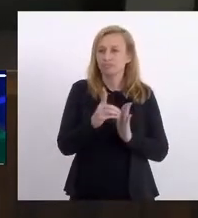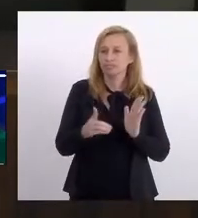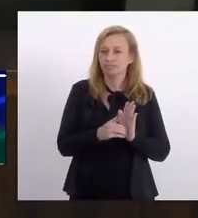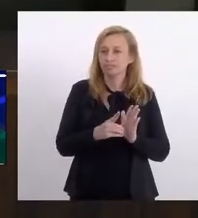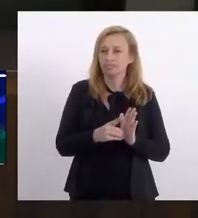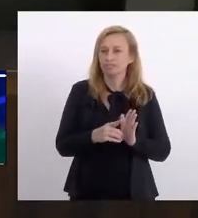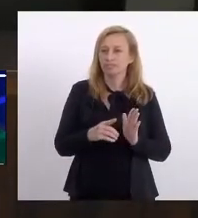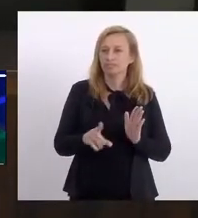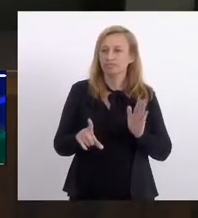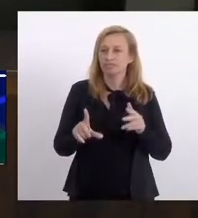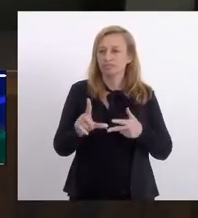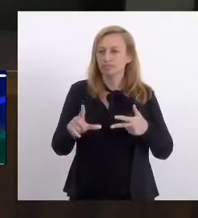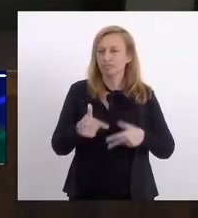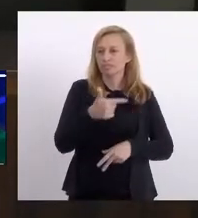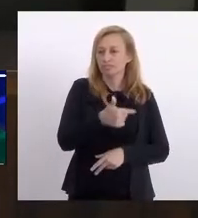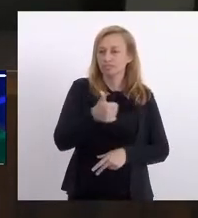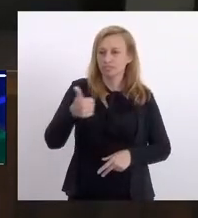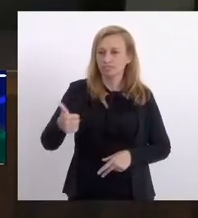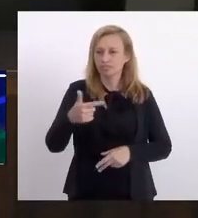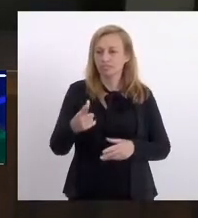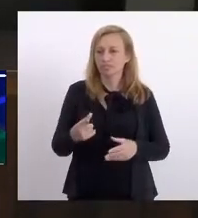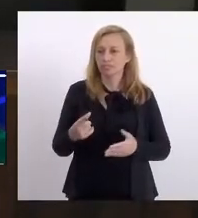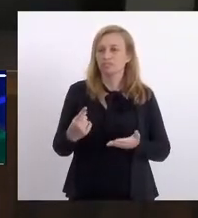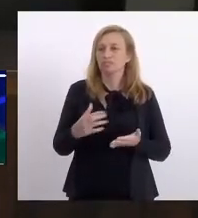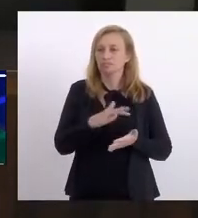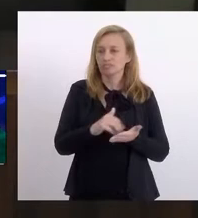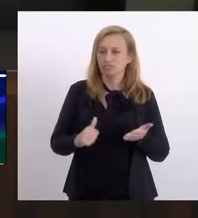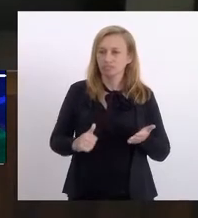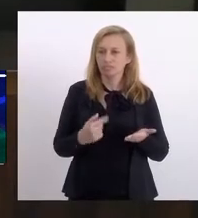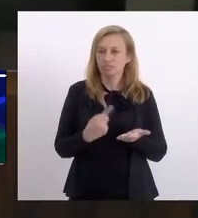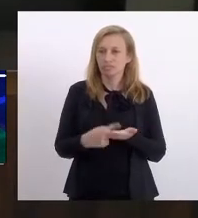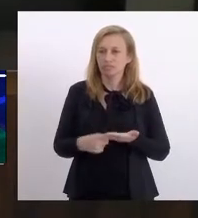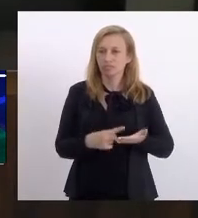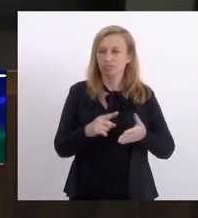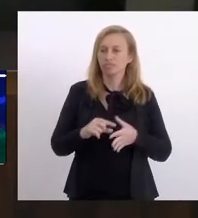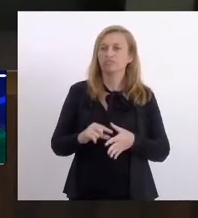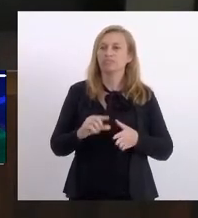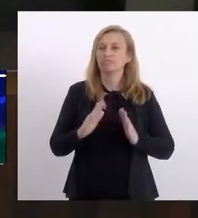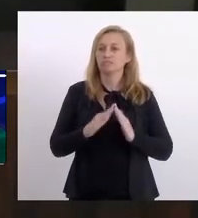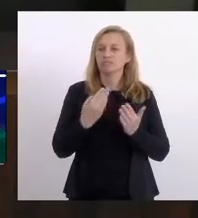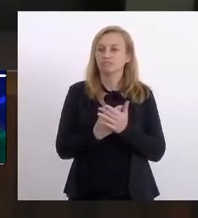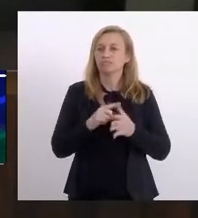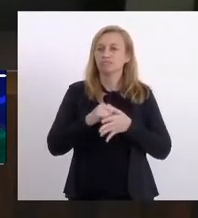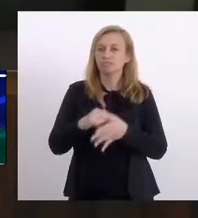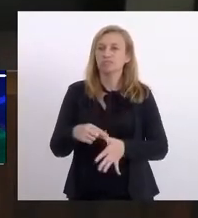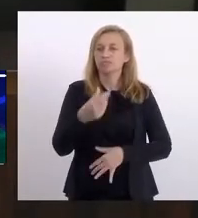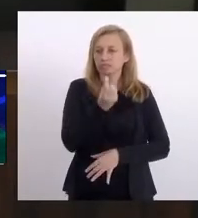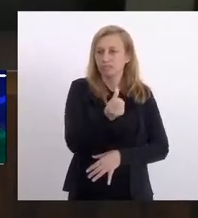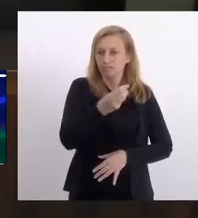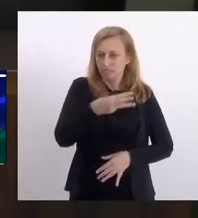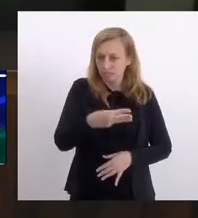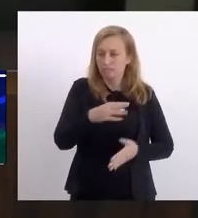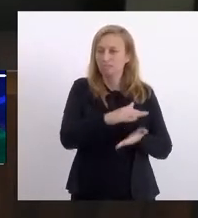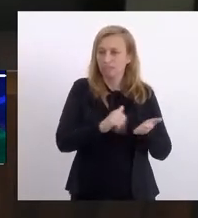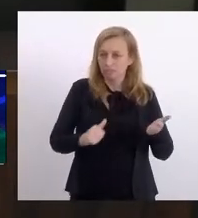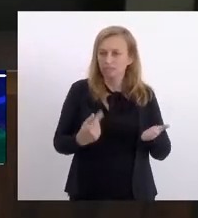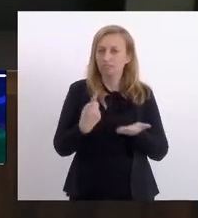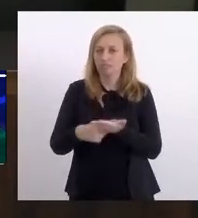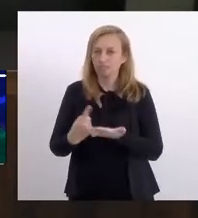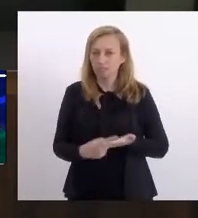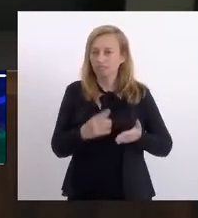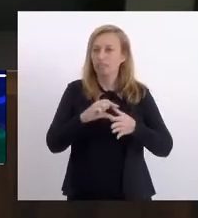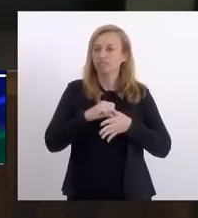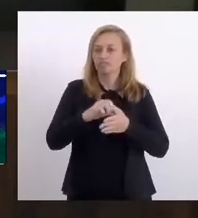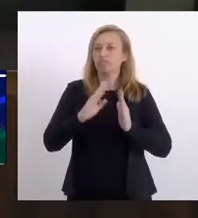62/2021, retirado conforme acordo do Colégio de Líderes. Projeto de decreto legislativo 63, retirado conforme acordo do Colégio de